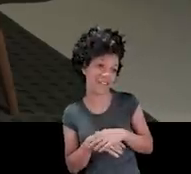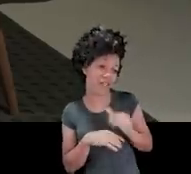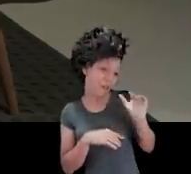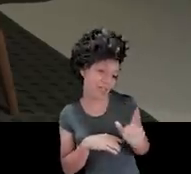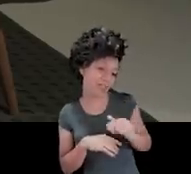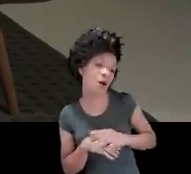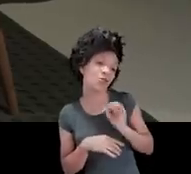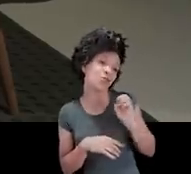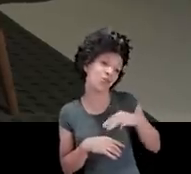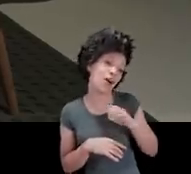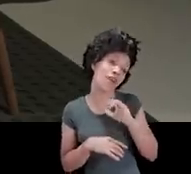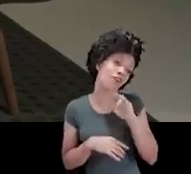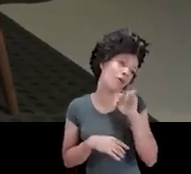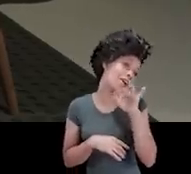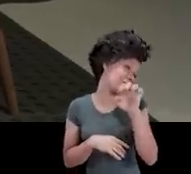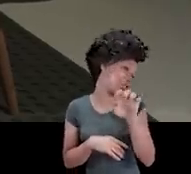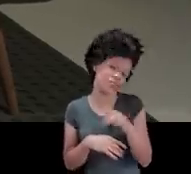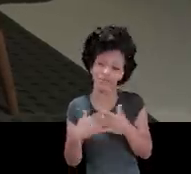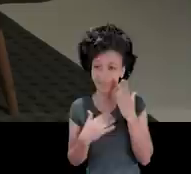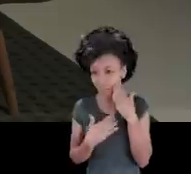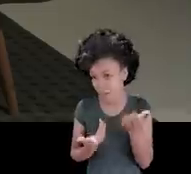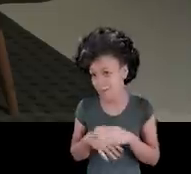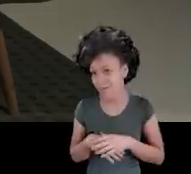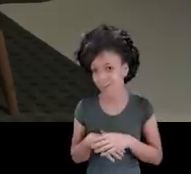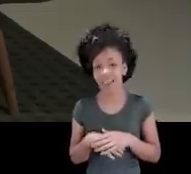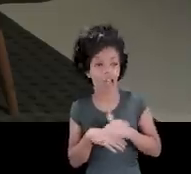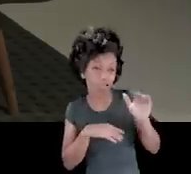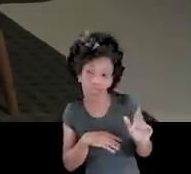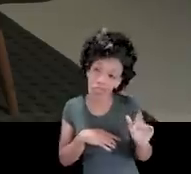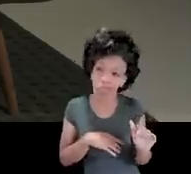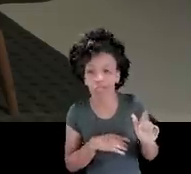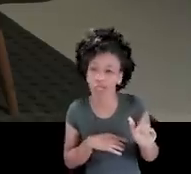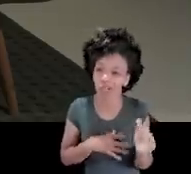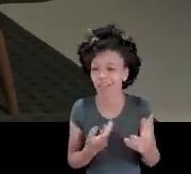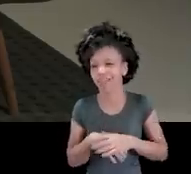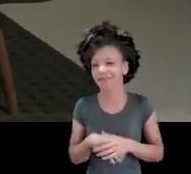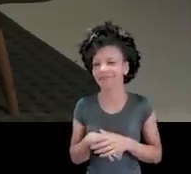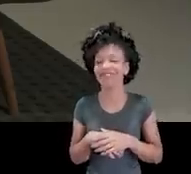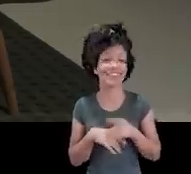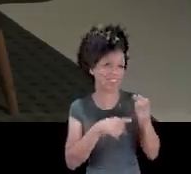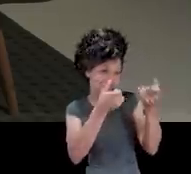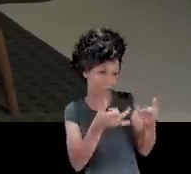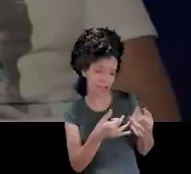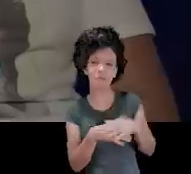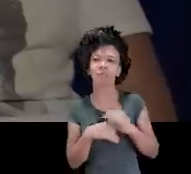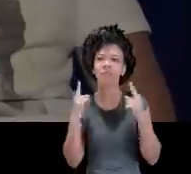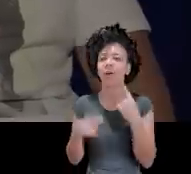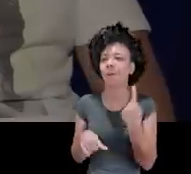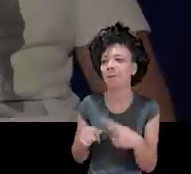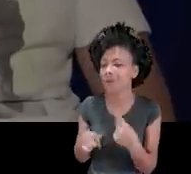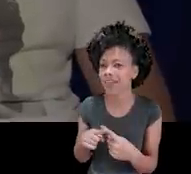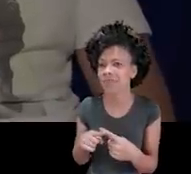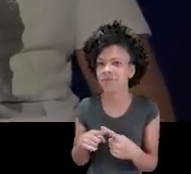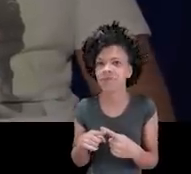Tom Cavalcante, tá ligado? Com Toquinho. Eu não sei o que. Porque é isso, cara. E uma coisa que você falou, cara, que é muito louco, porque assim, como eu nunca